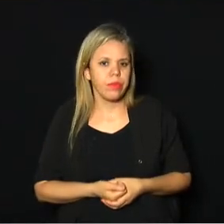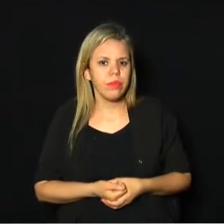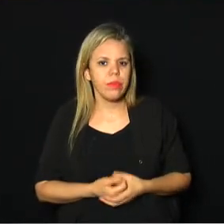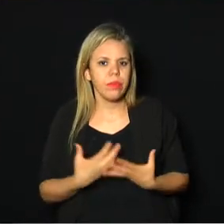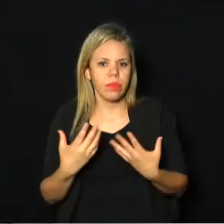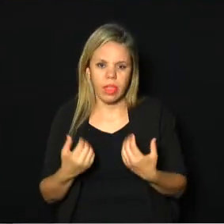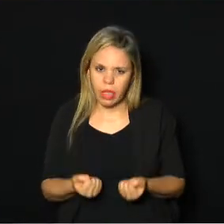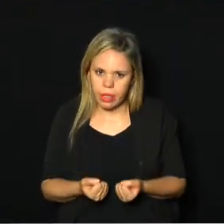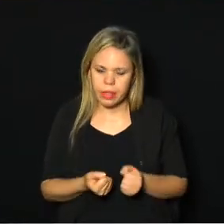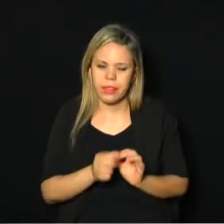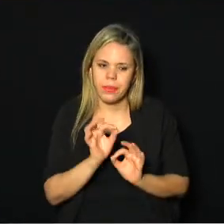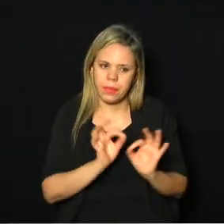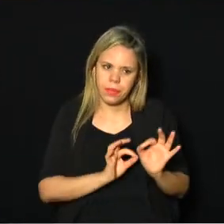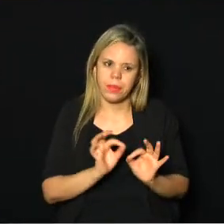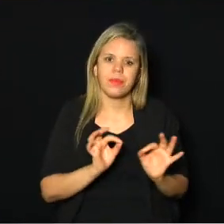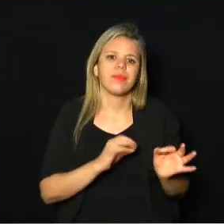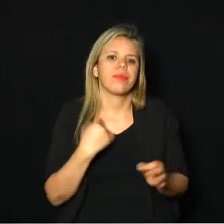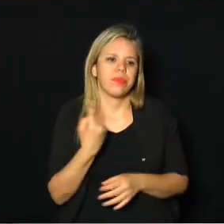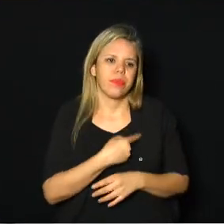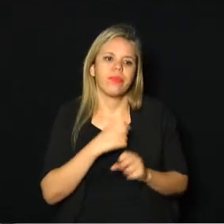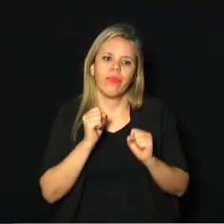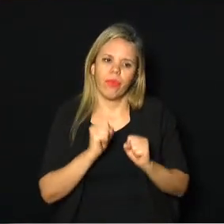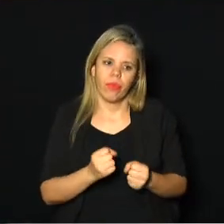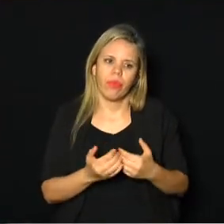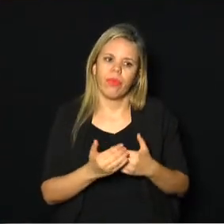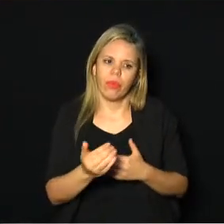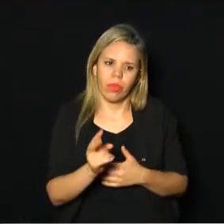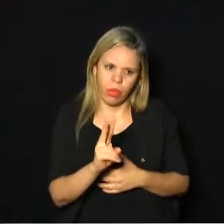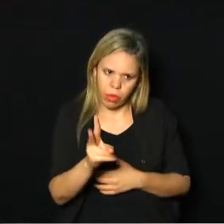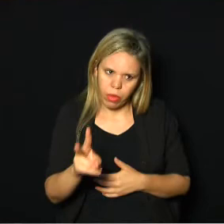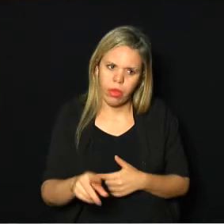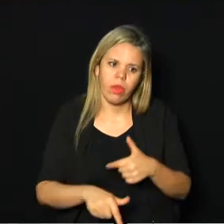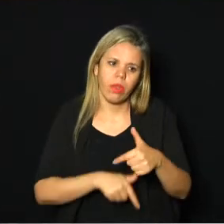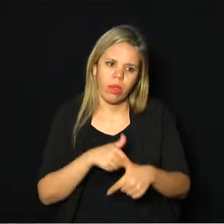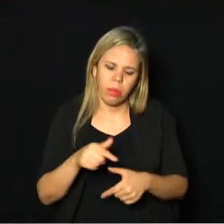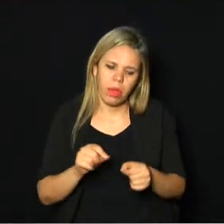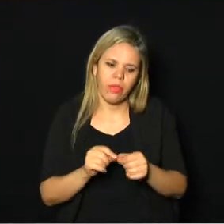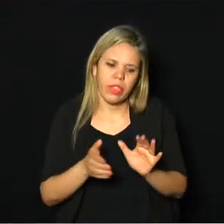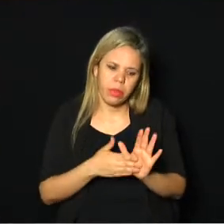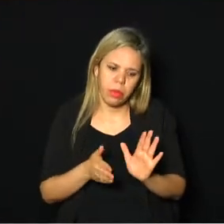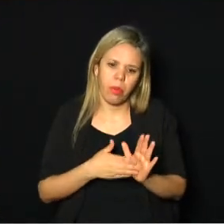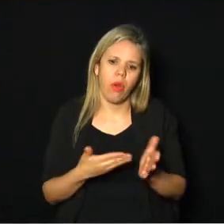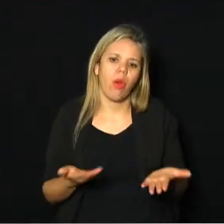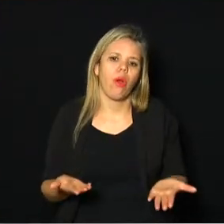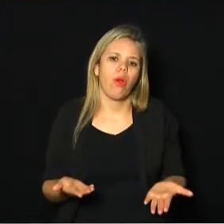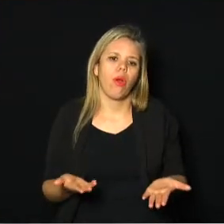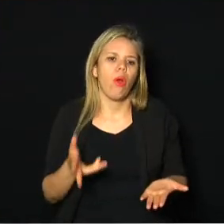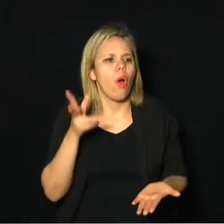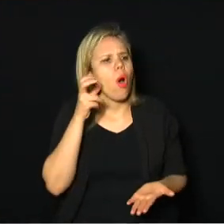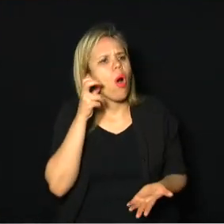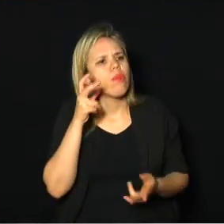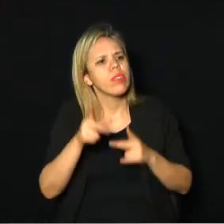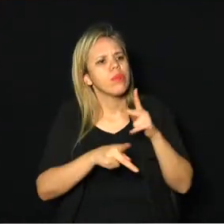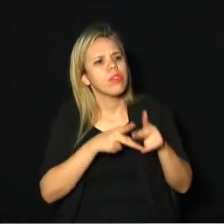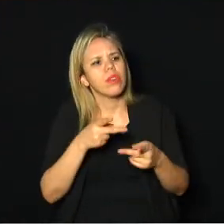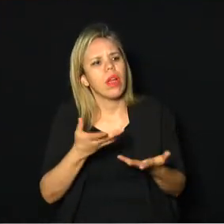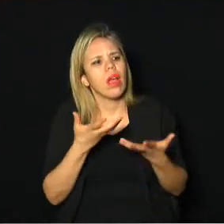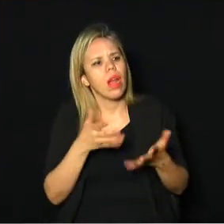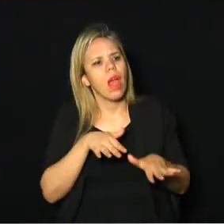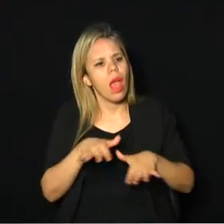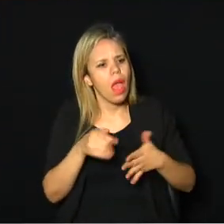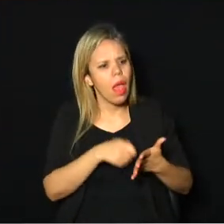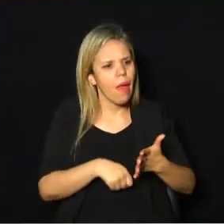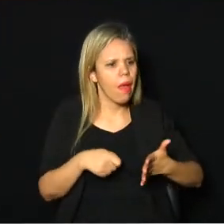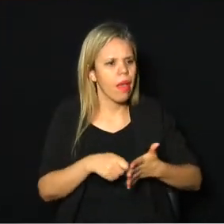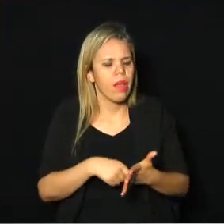e organize, e que a gente possa dar encaminhamentos aí em relação a ouvir o que os movimentos têm a dizer, a ouvir